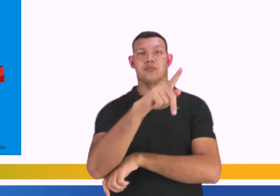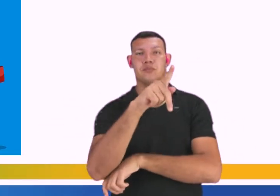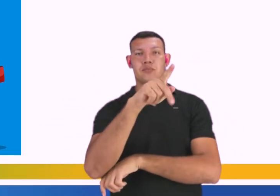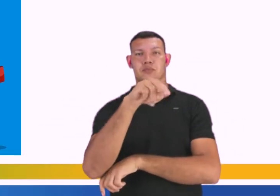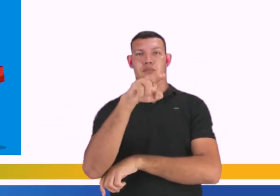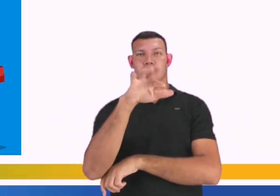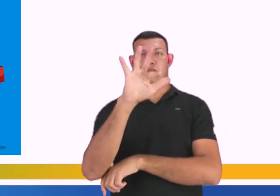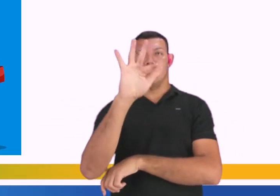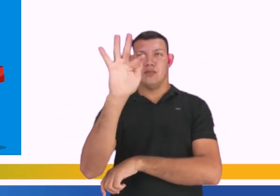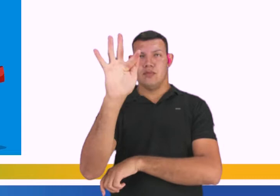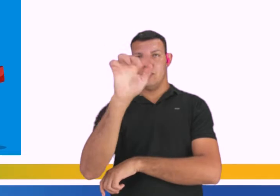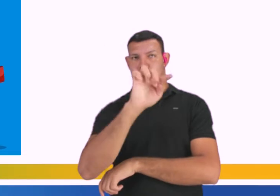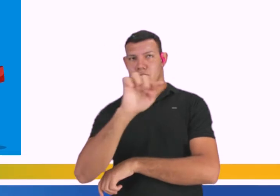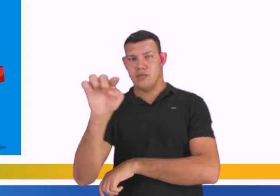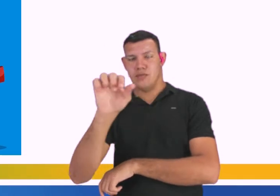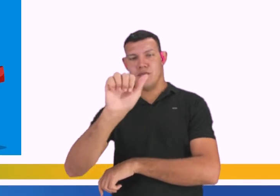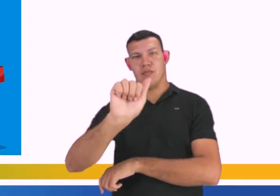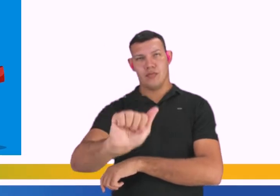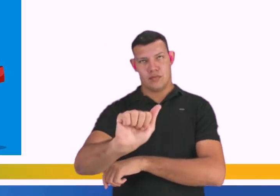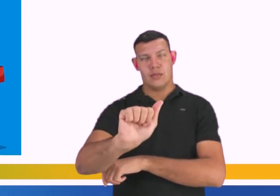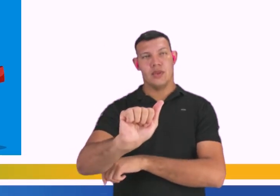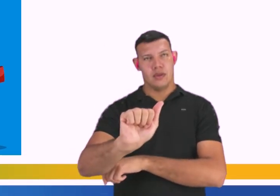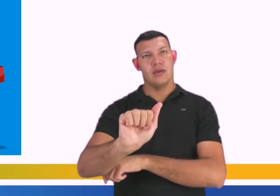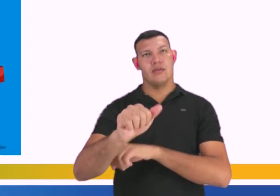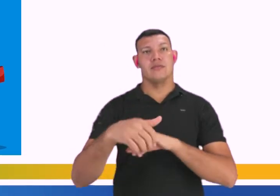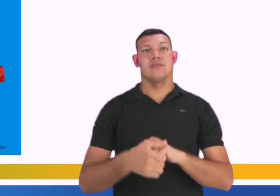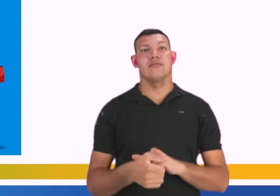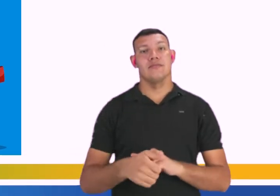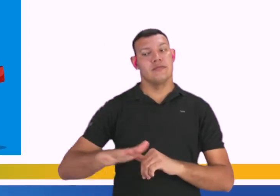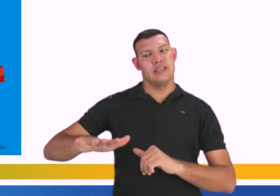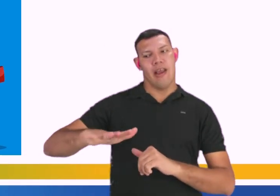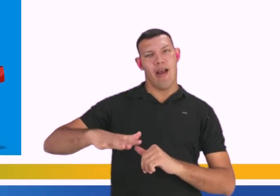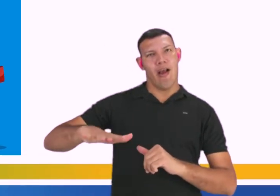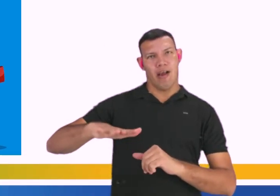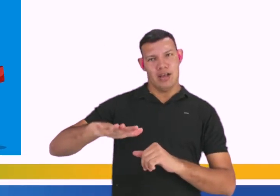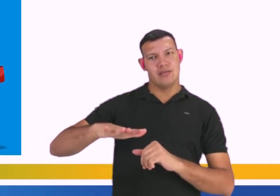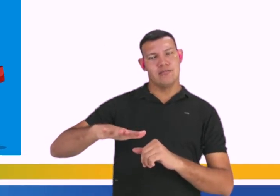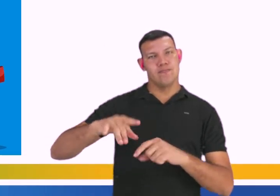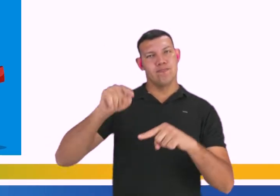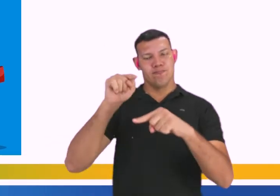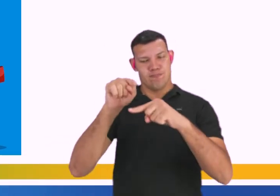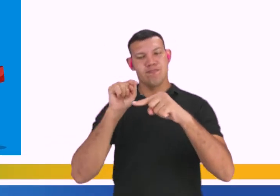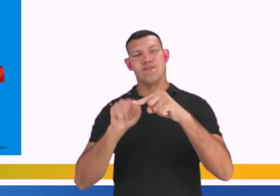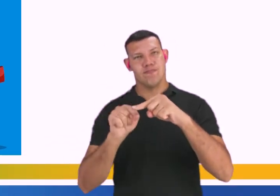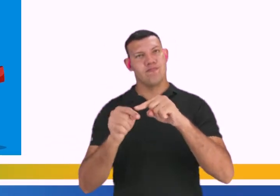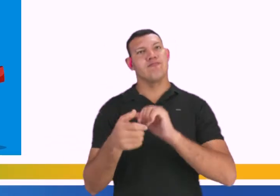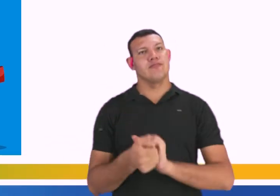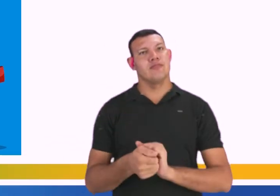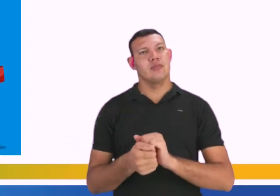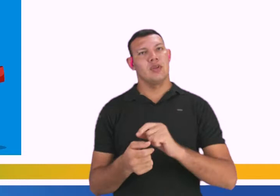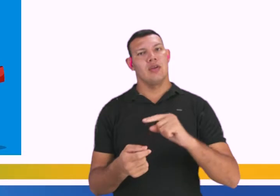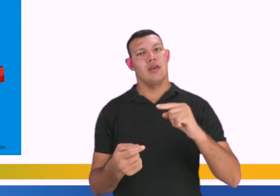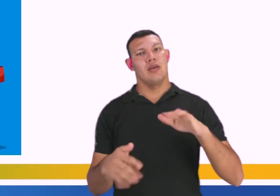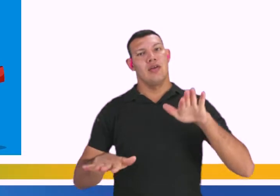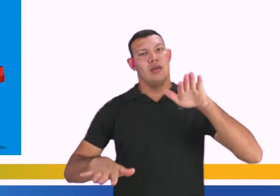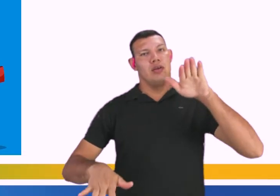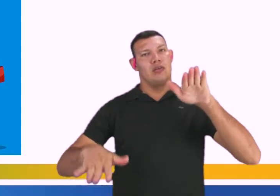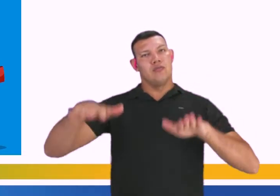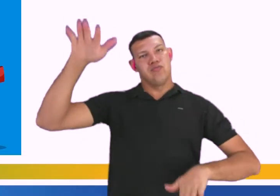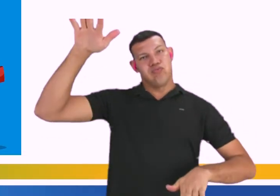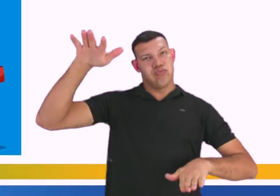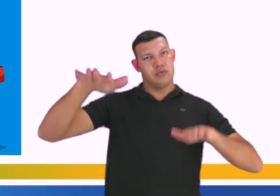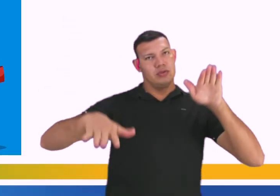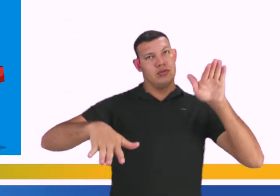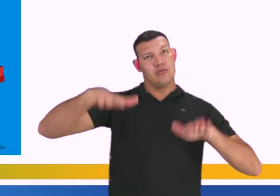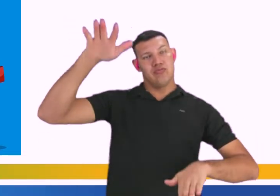Tu verifica que a área está dividindo ali na equação, o que quer dizer que ela é inversamente proporcional ao valor da pressão.